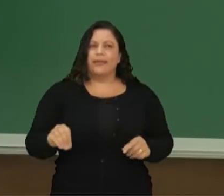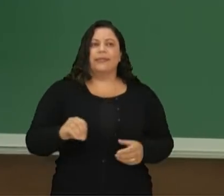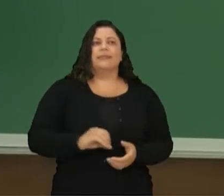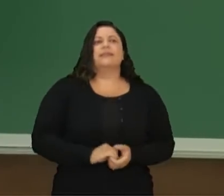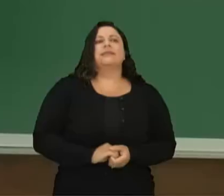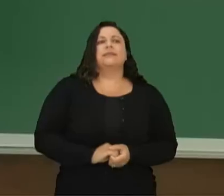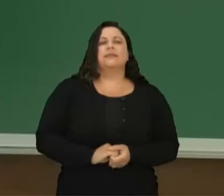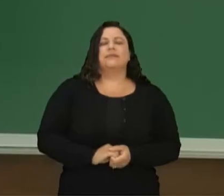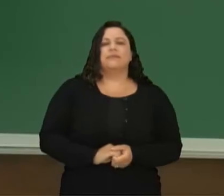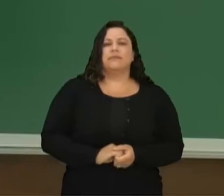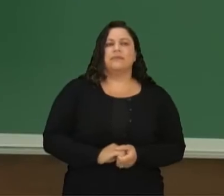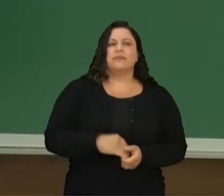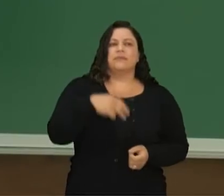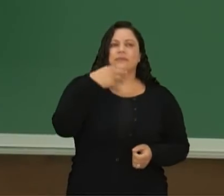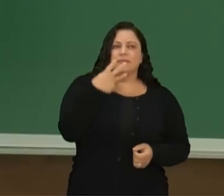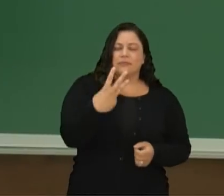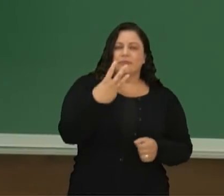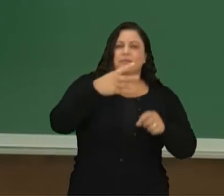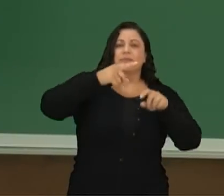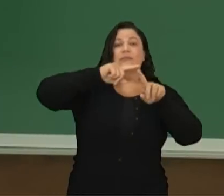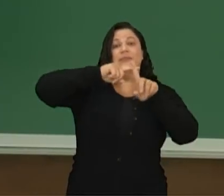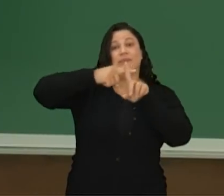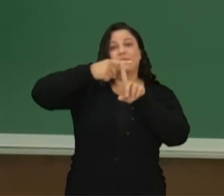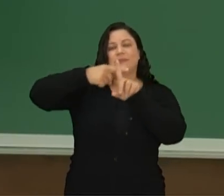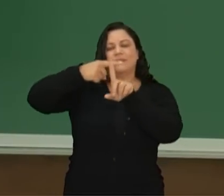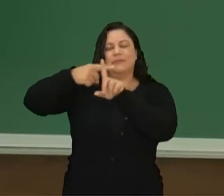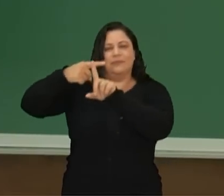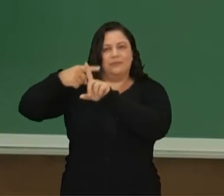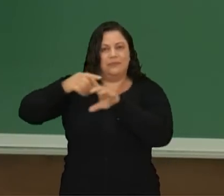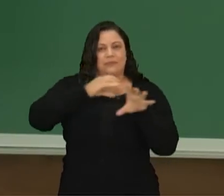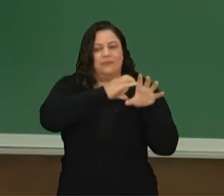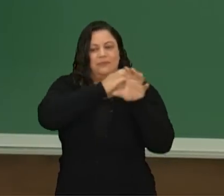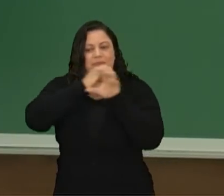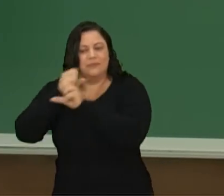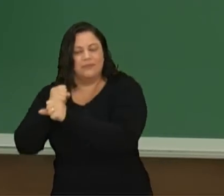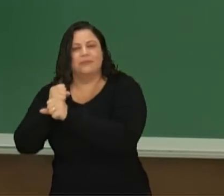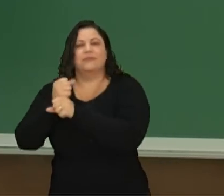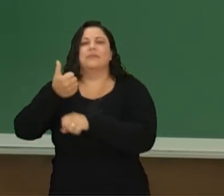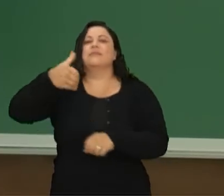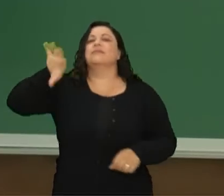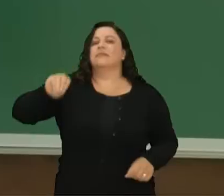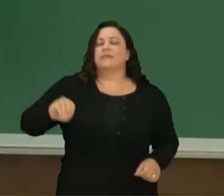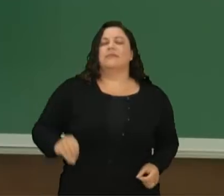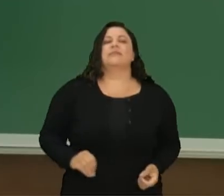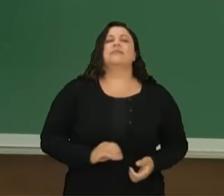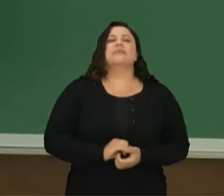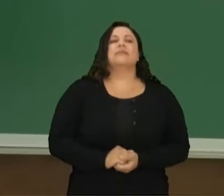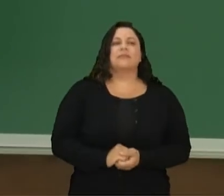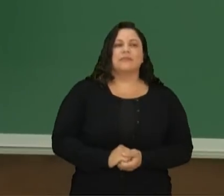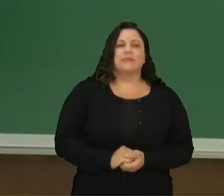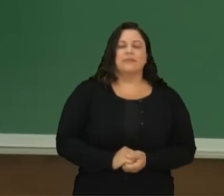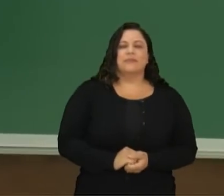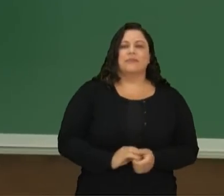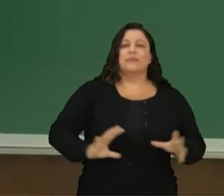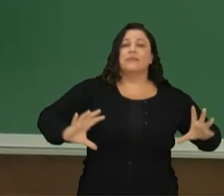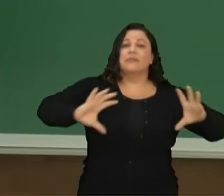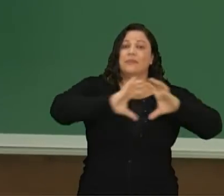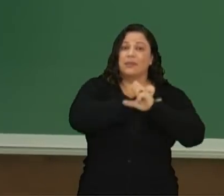8, e 3 mais 3 mais 2 mais 2, tenho 10. Então, fazendo a